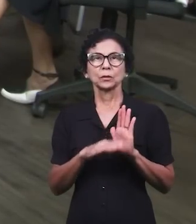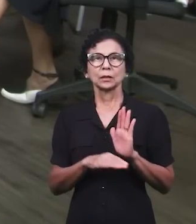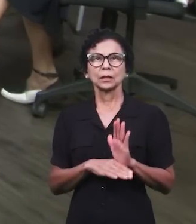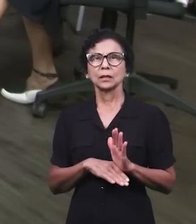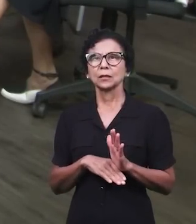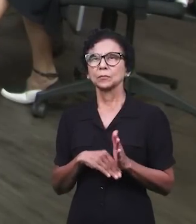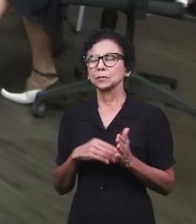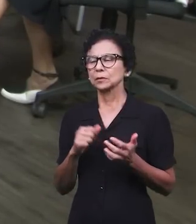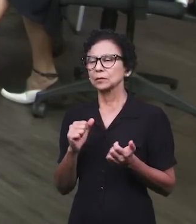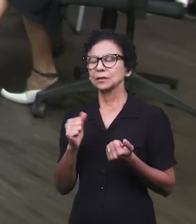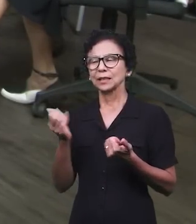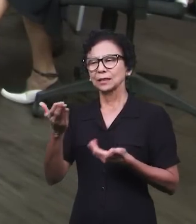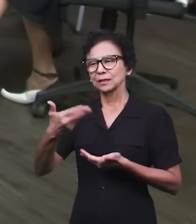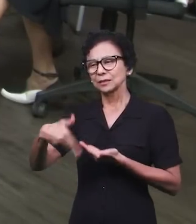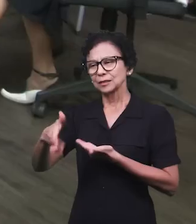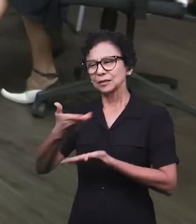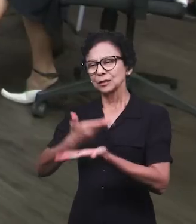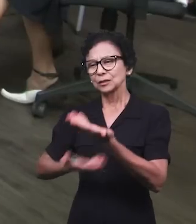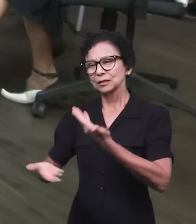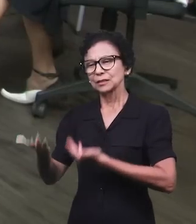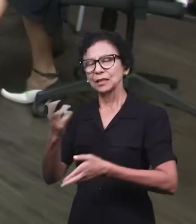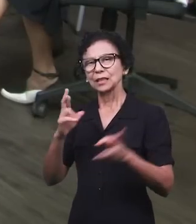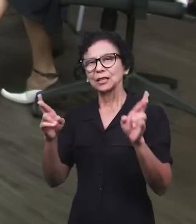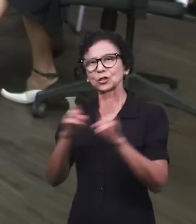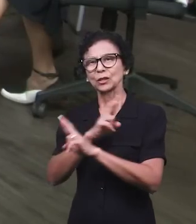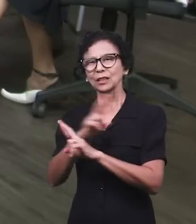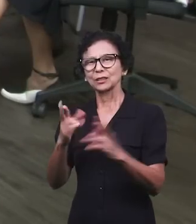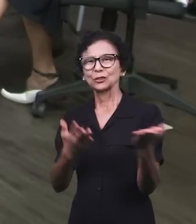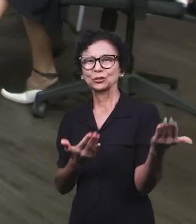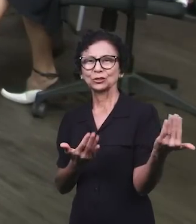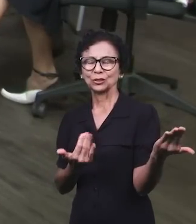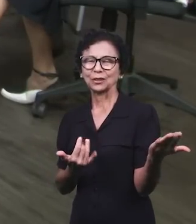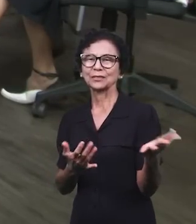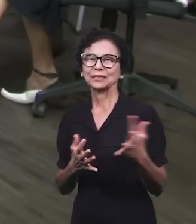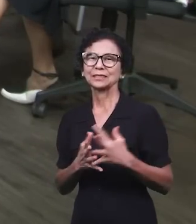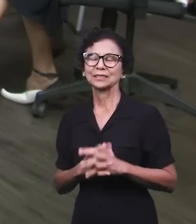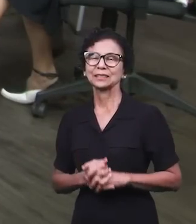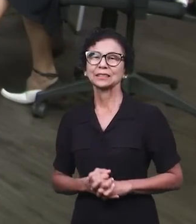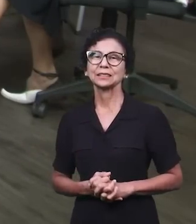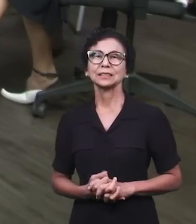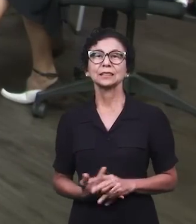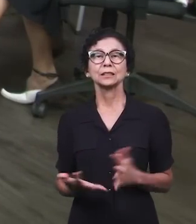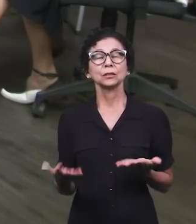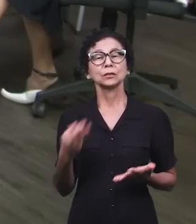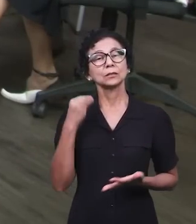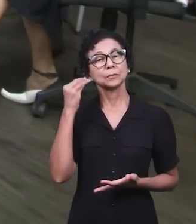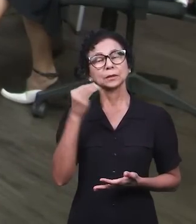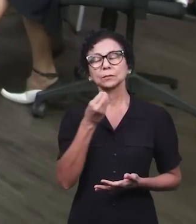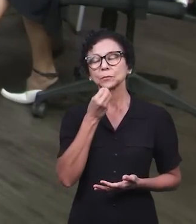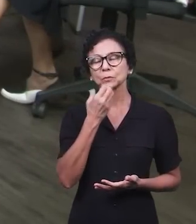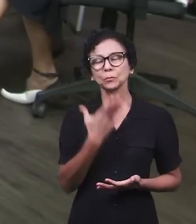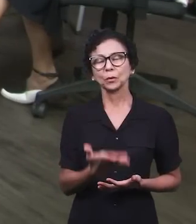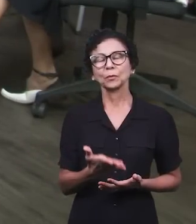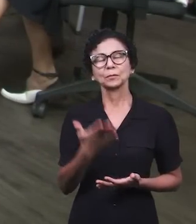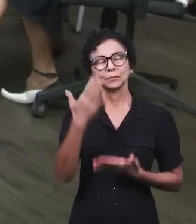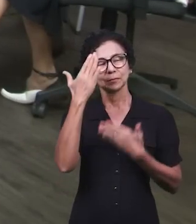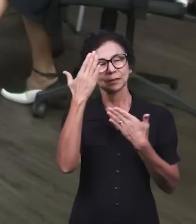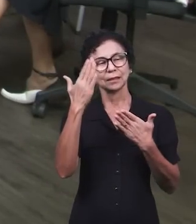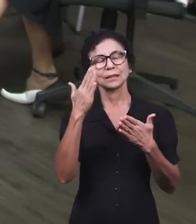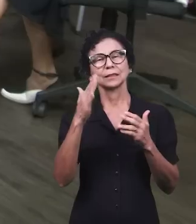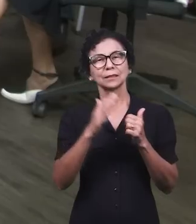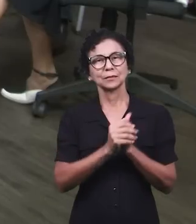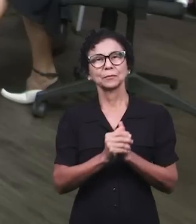porque está no meio dos jovens e a gente vai tratando desses assuntos. E hoje foi, mais uma vez, uma experiência muito boa, muito gostosa.